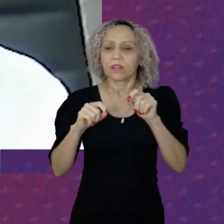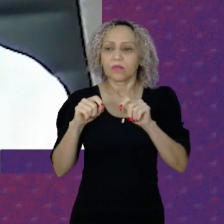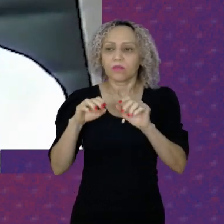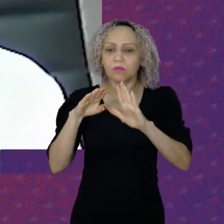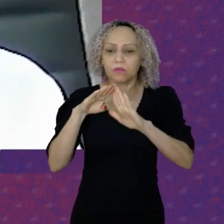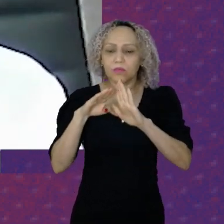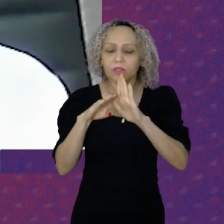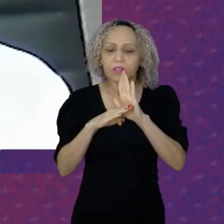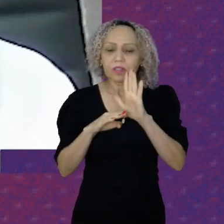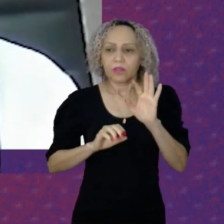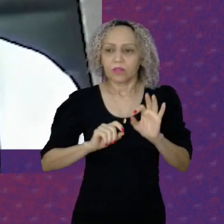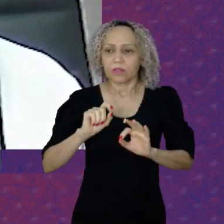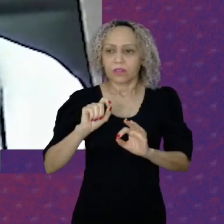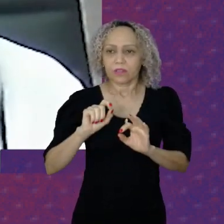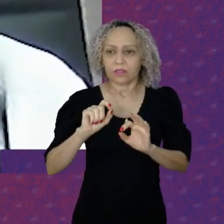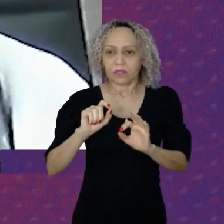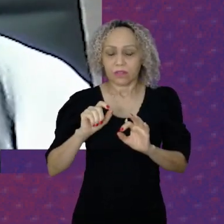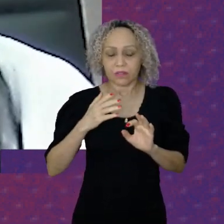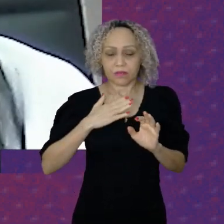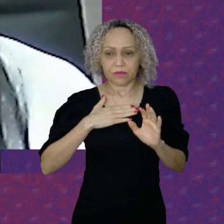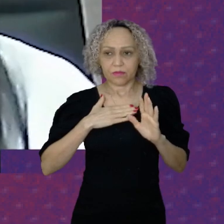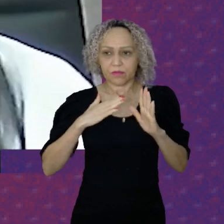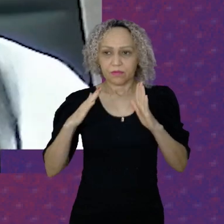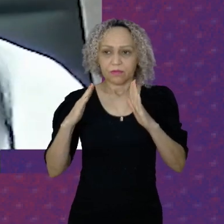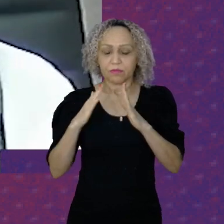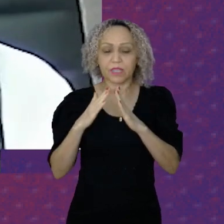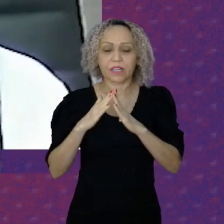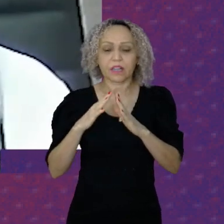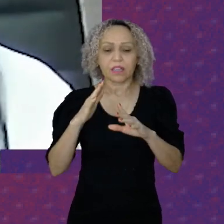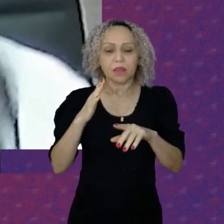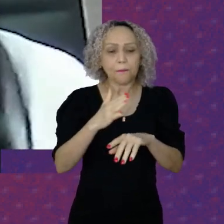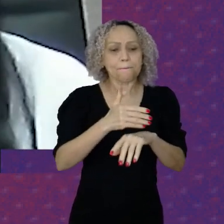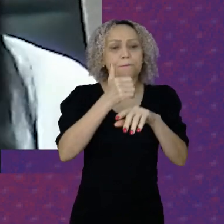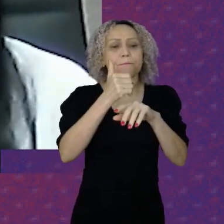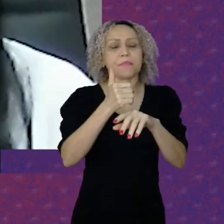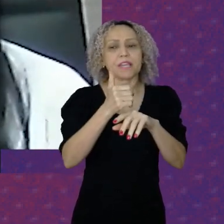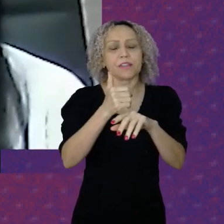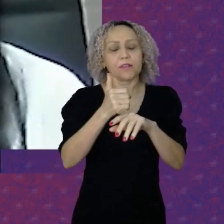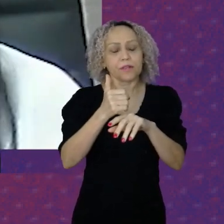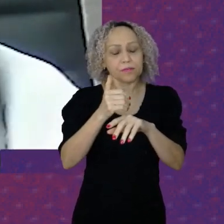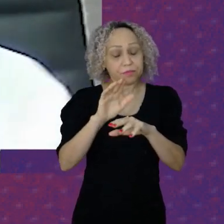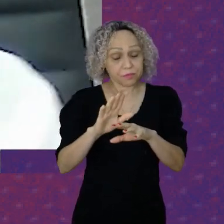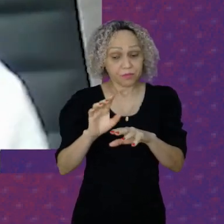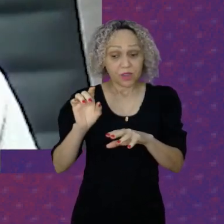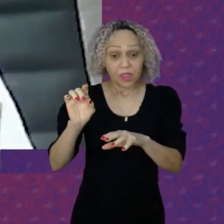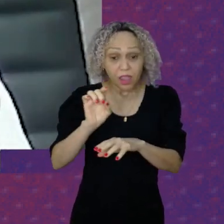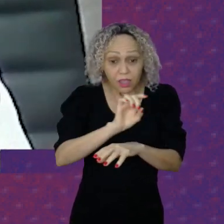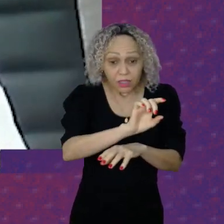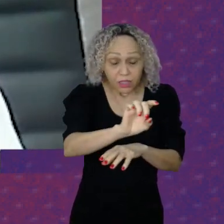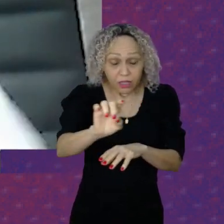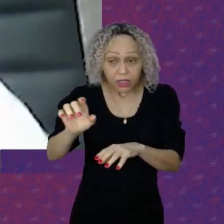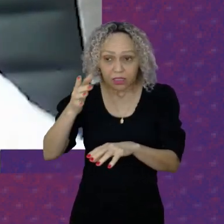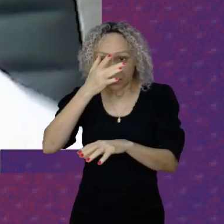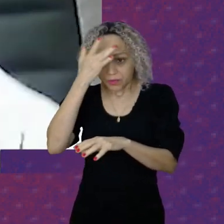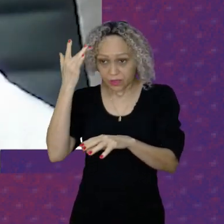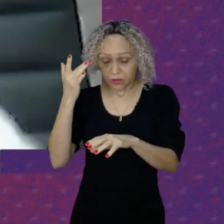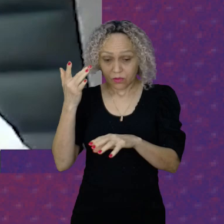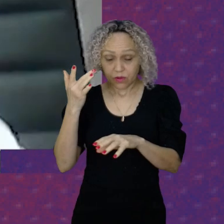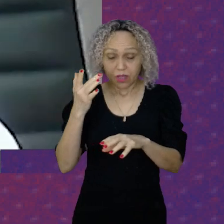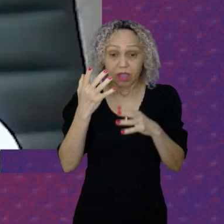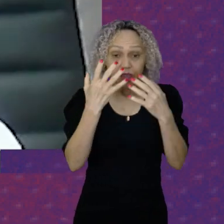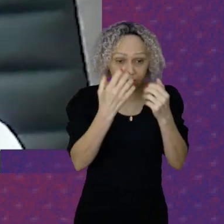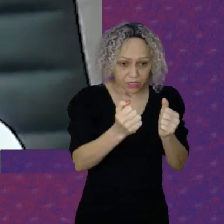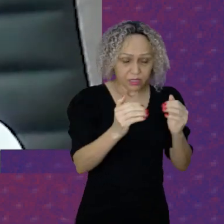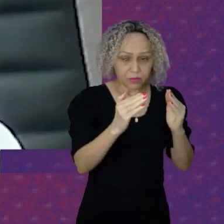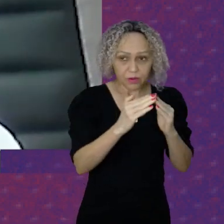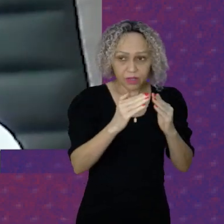era Minha Casa Melhor, onde cada um que recebeu a casa do Minha Casa Minha Vida recebeu R$5.000 na época, lá